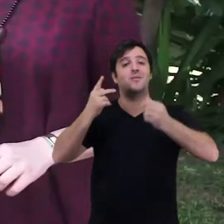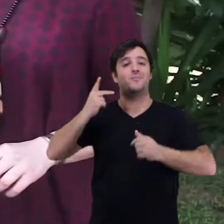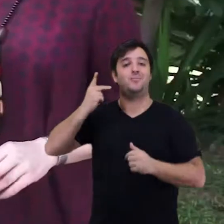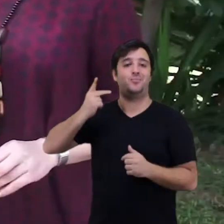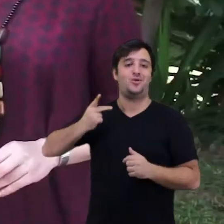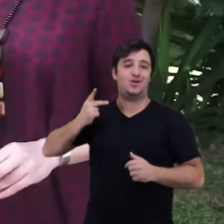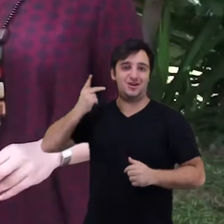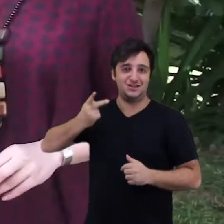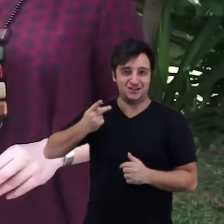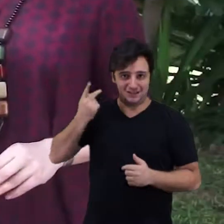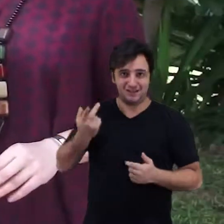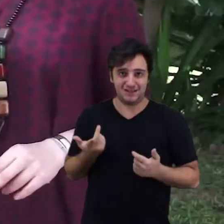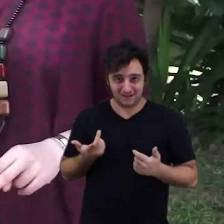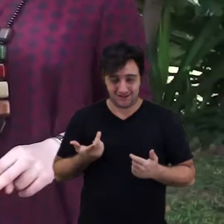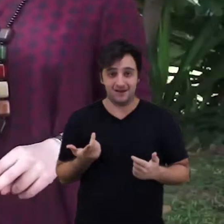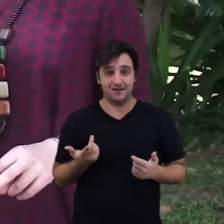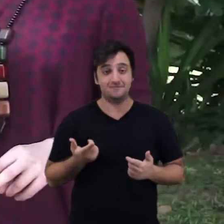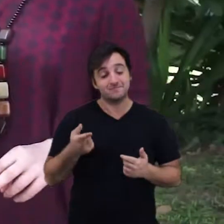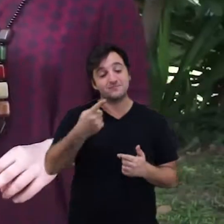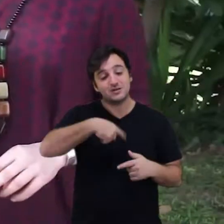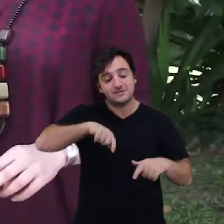Mas também a questão